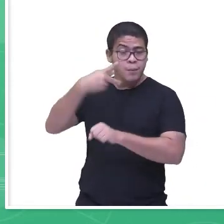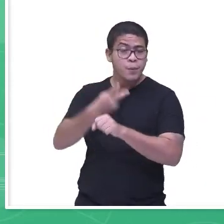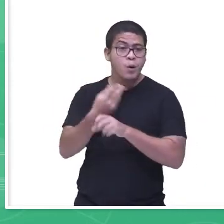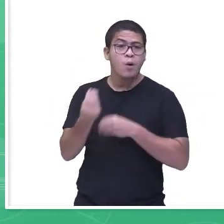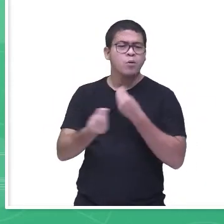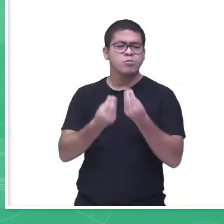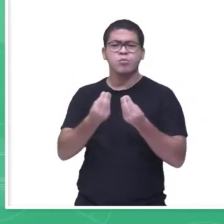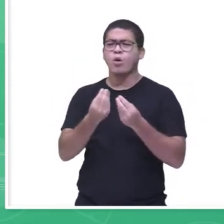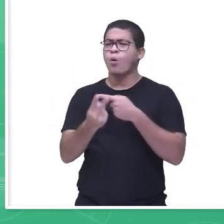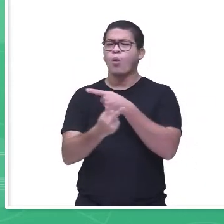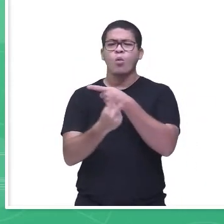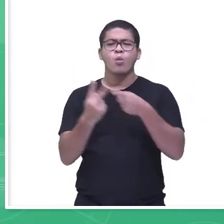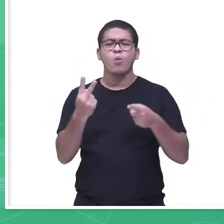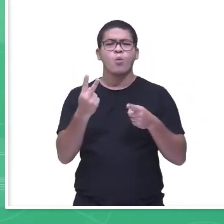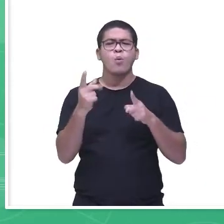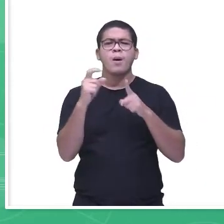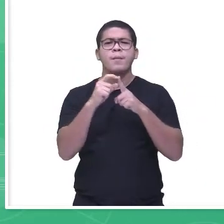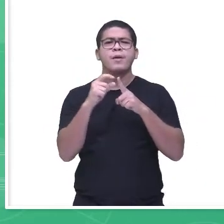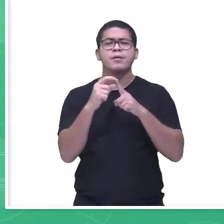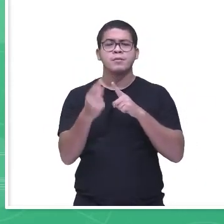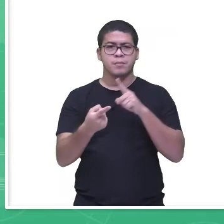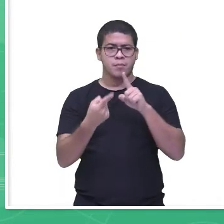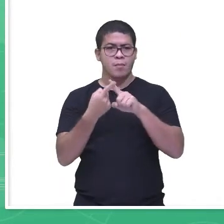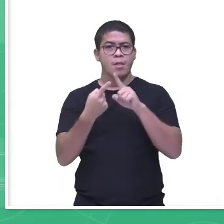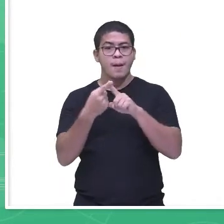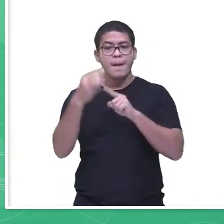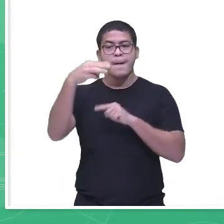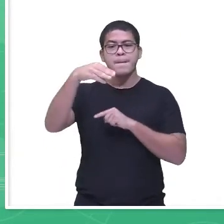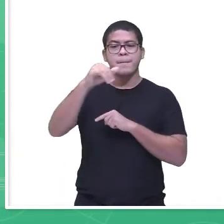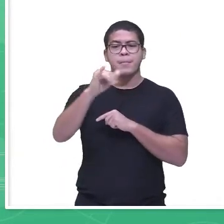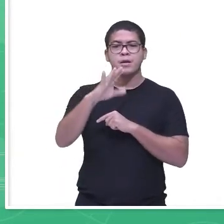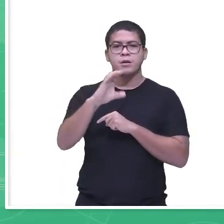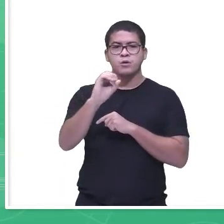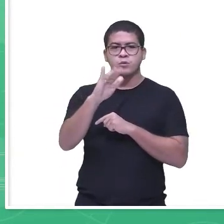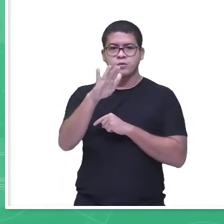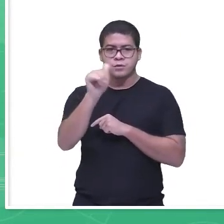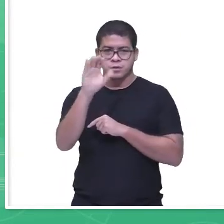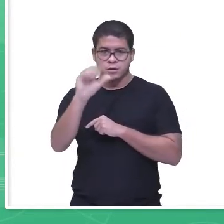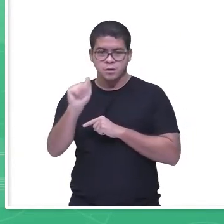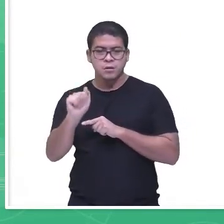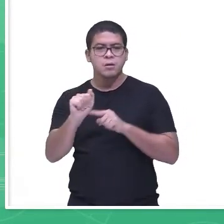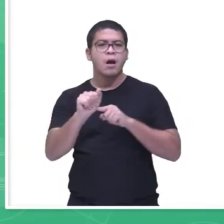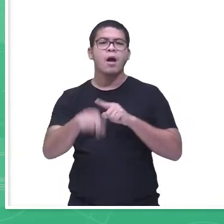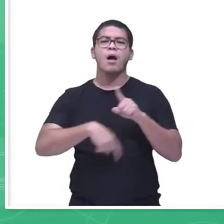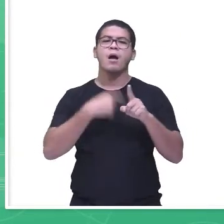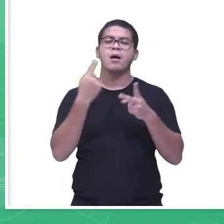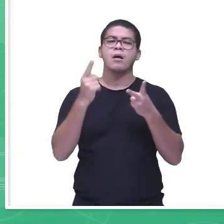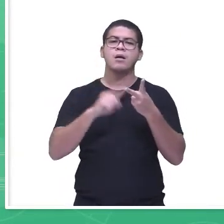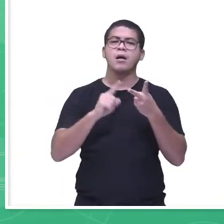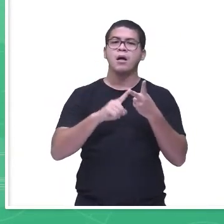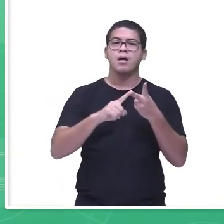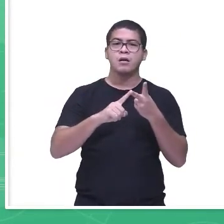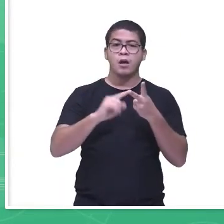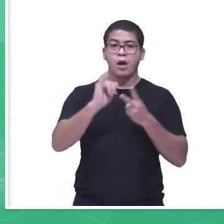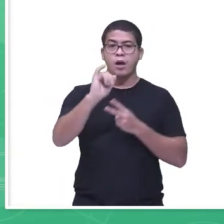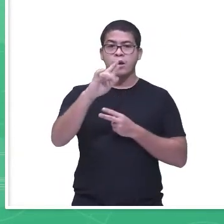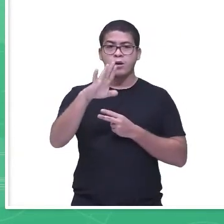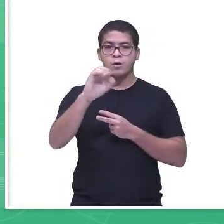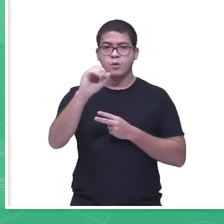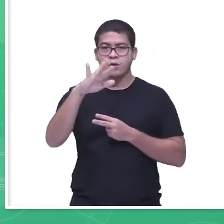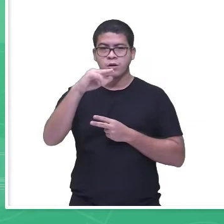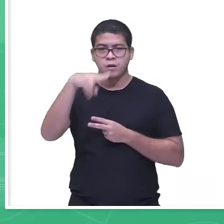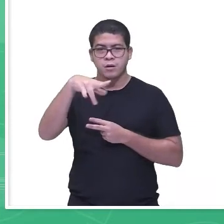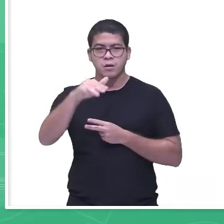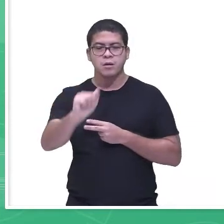palavrinhas fundamentais, tá? Maiêutica e ironia. Vocês entendendo isso, vocês vão conseguir acompanhar